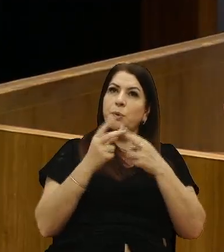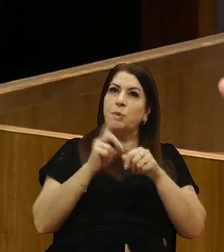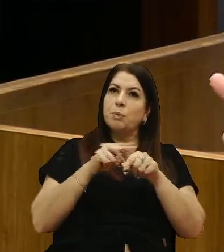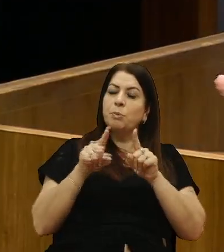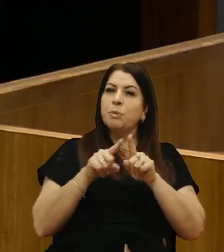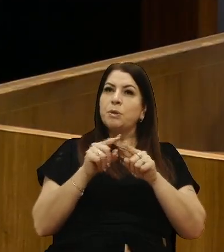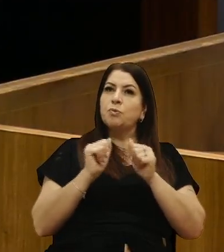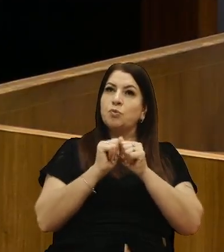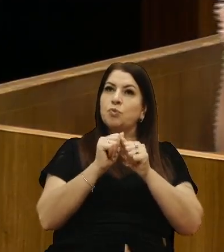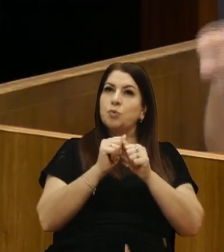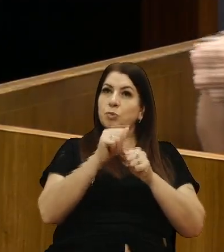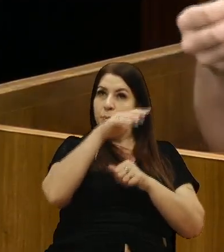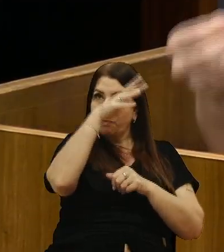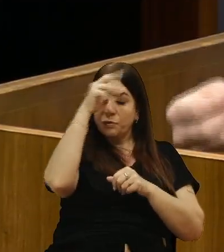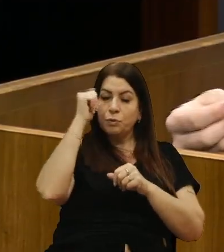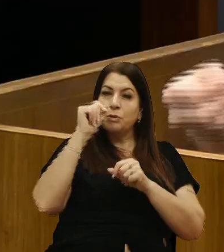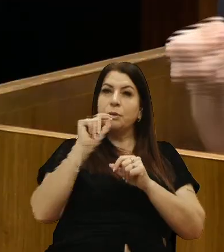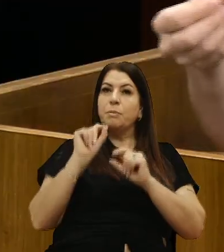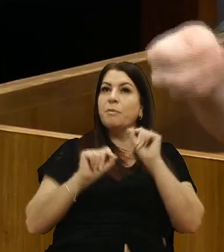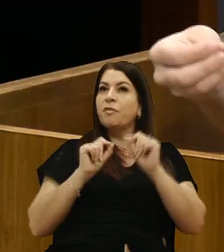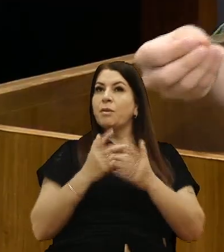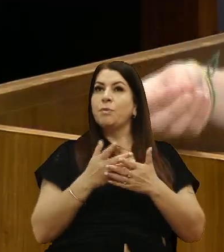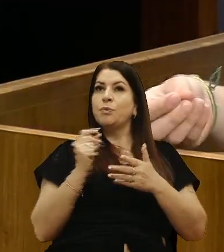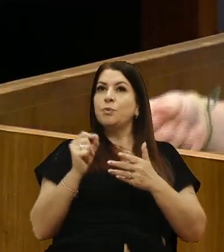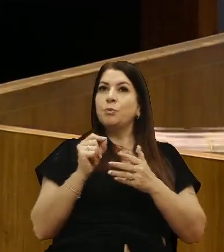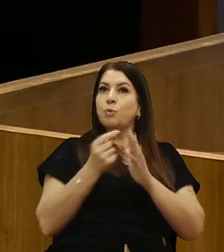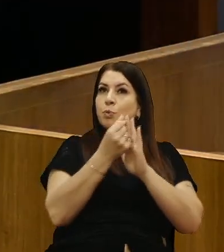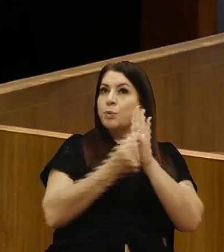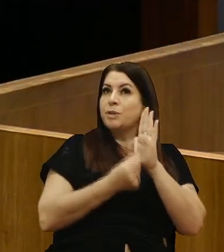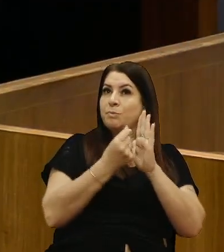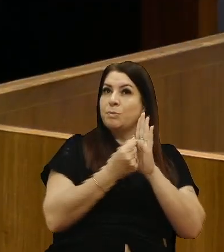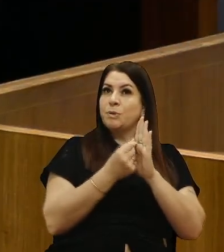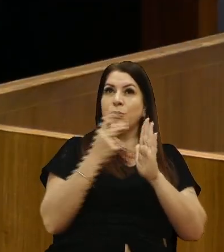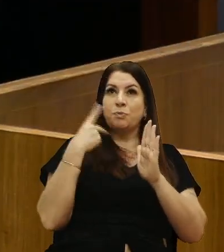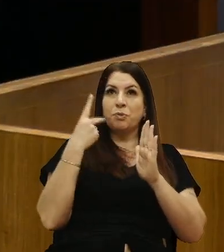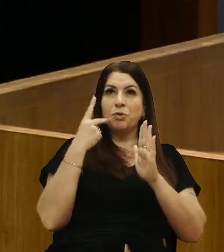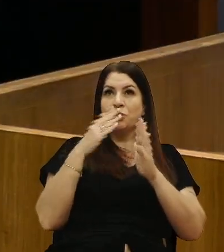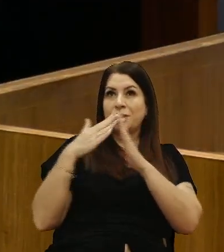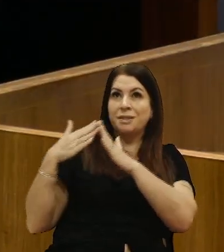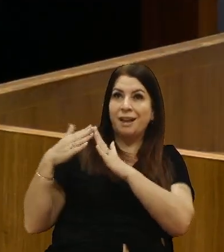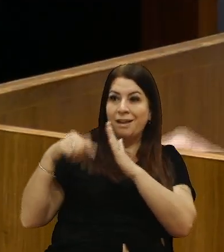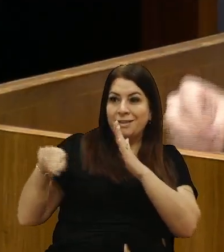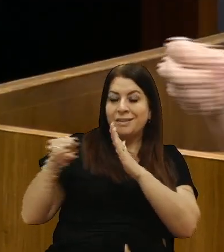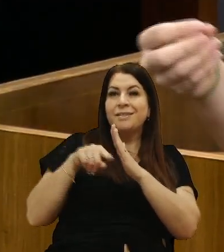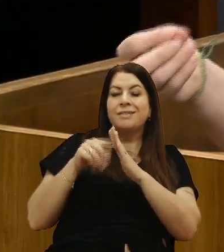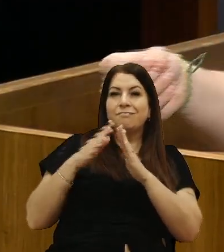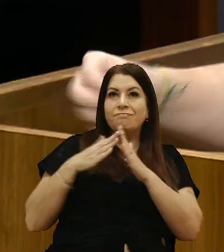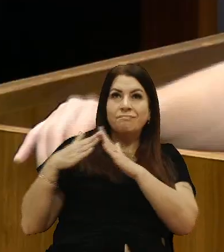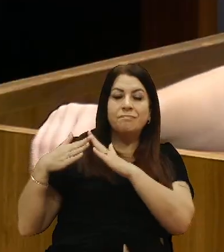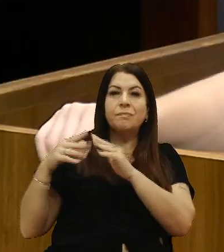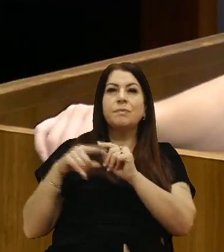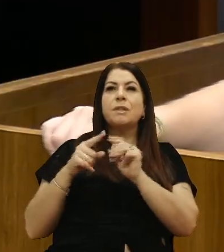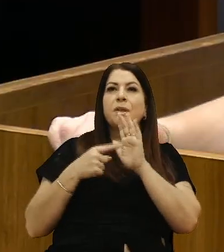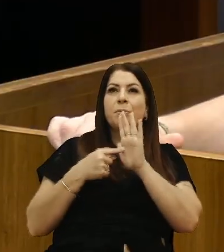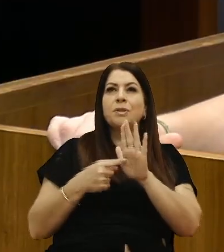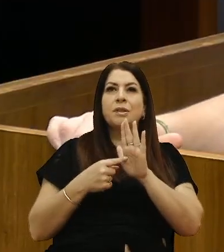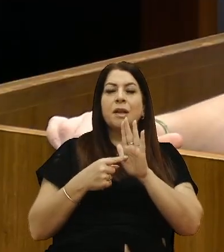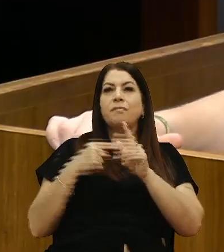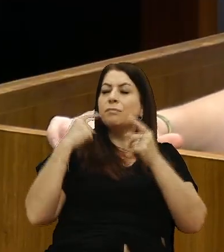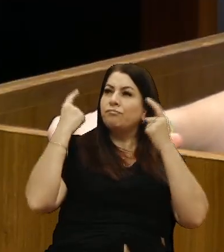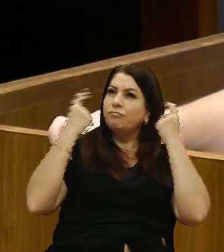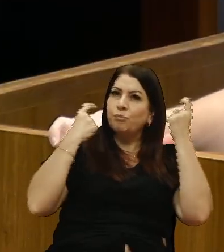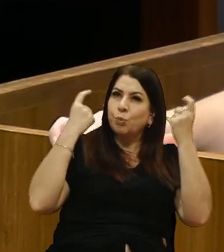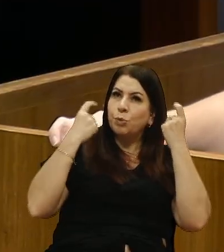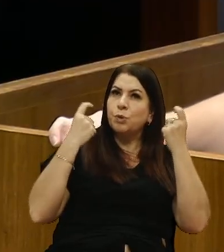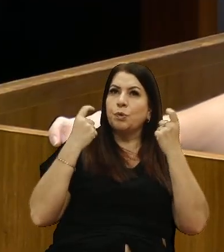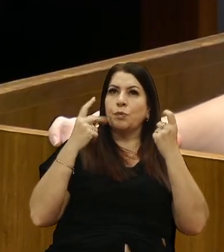com o executivo para poder tratar sobre o orçamento da política habitacional. E ele apresentava a